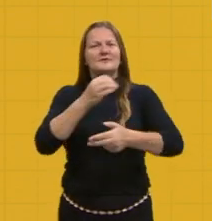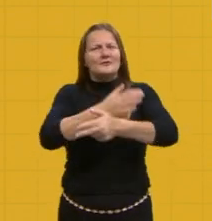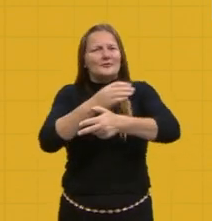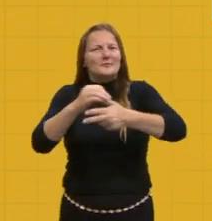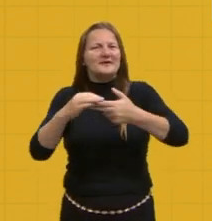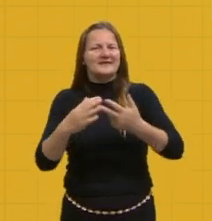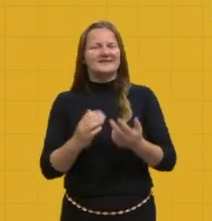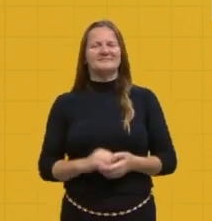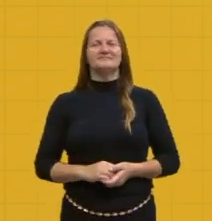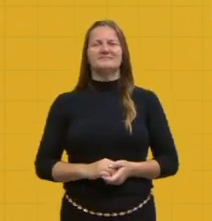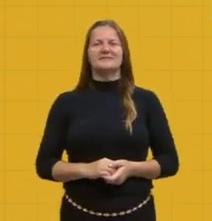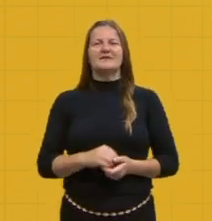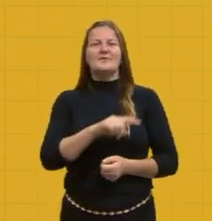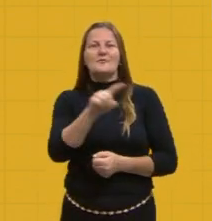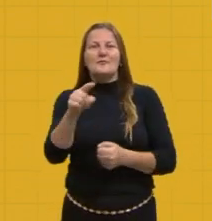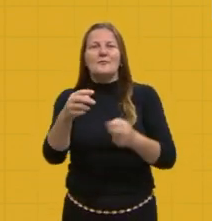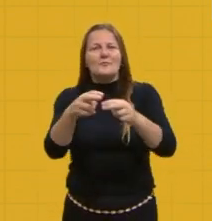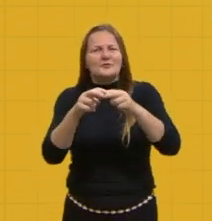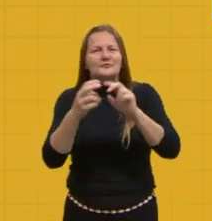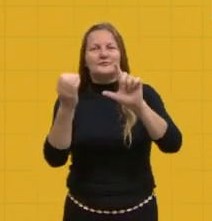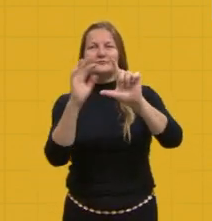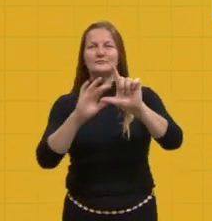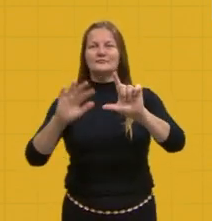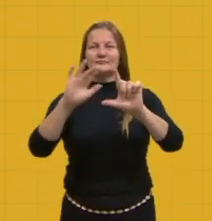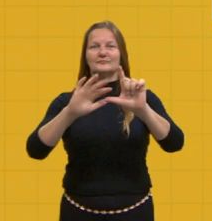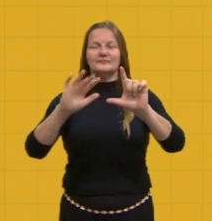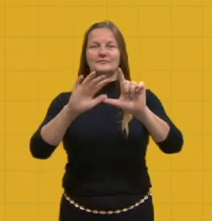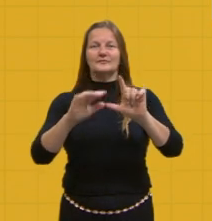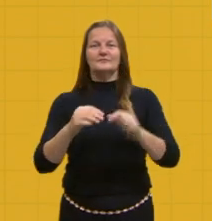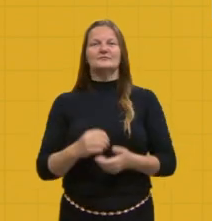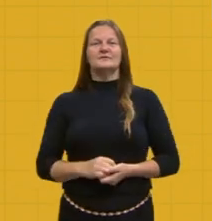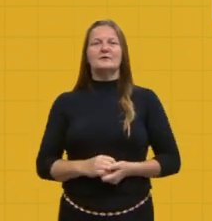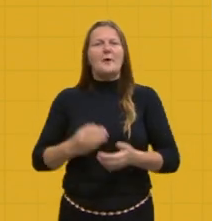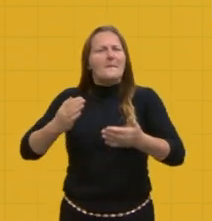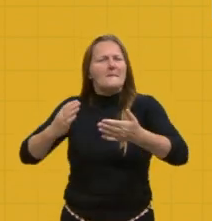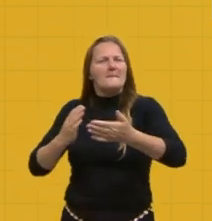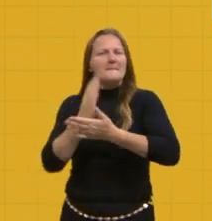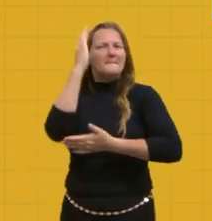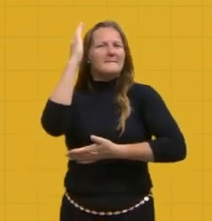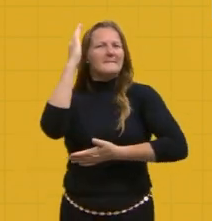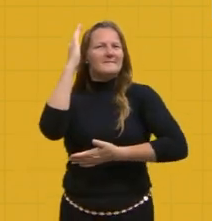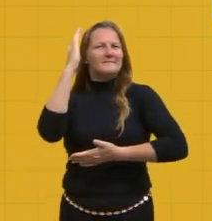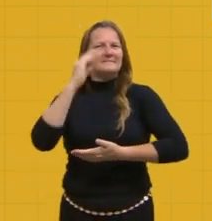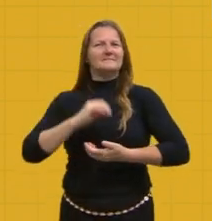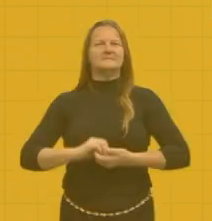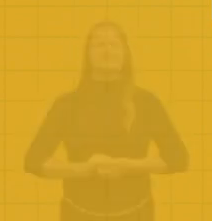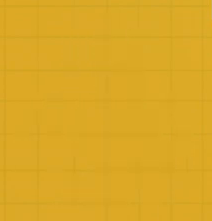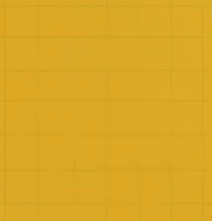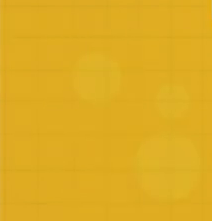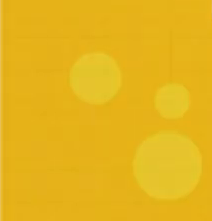2022 para isso acesse o QR Code no link e partiu passar